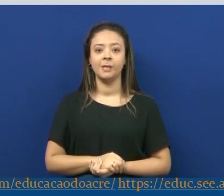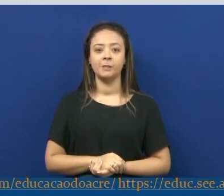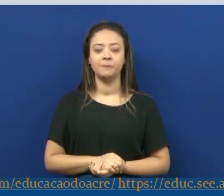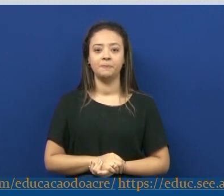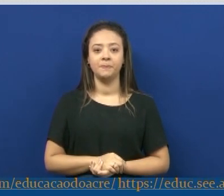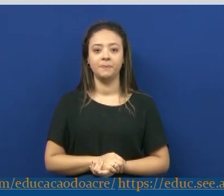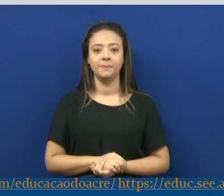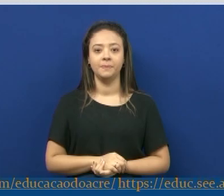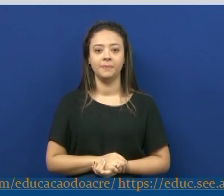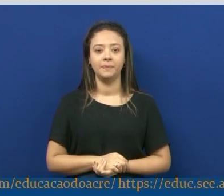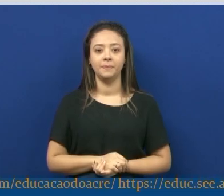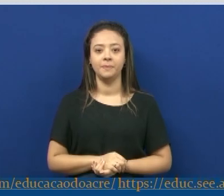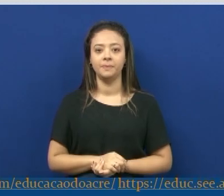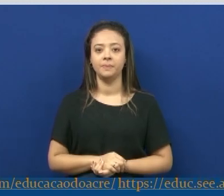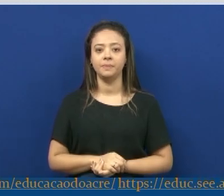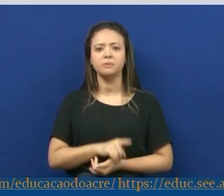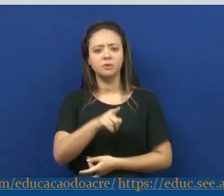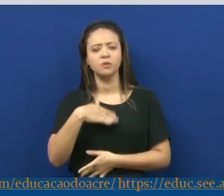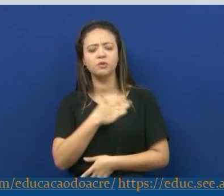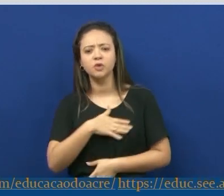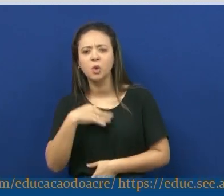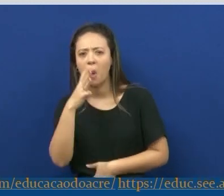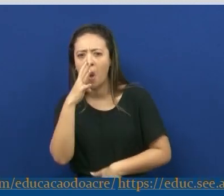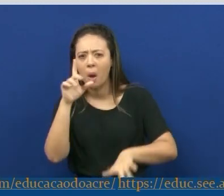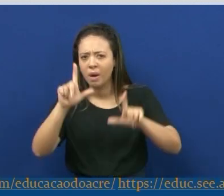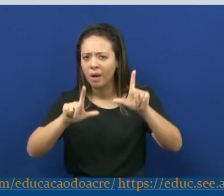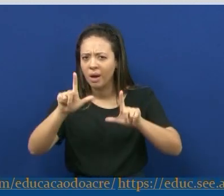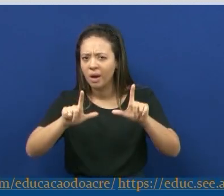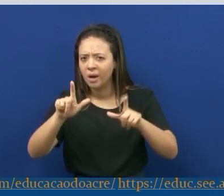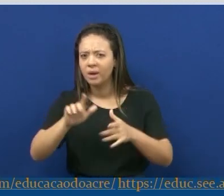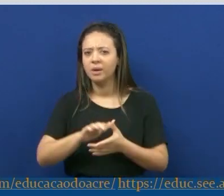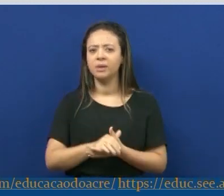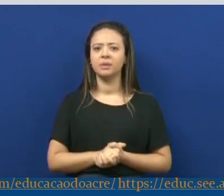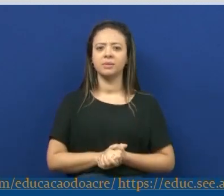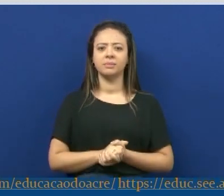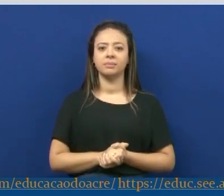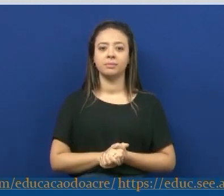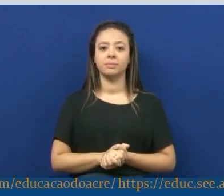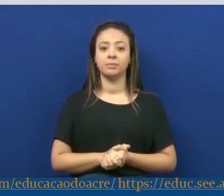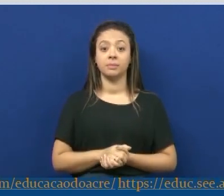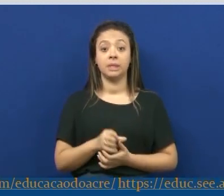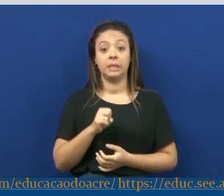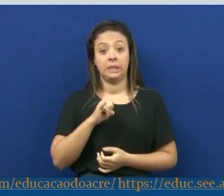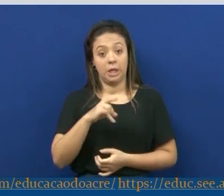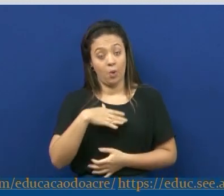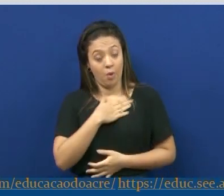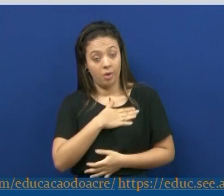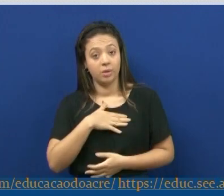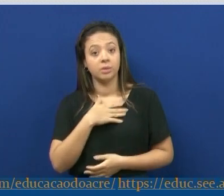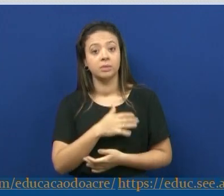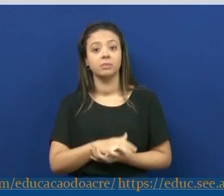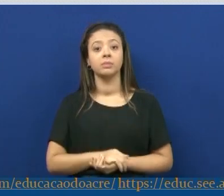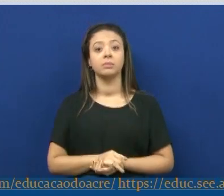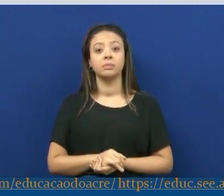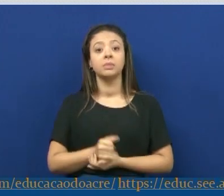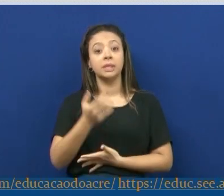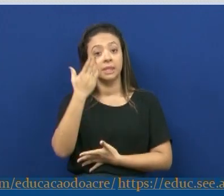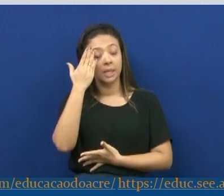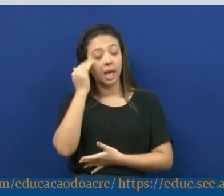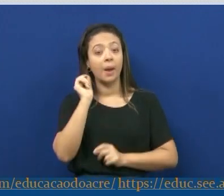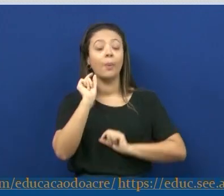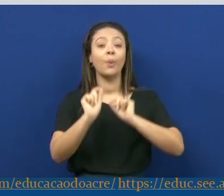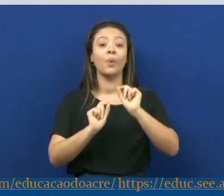placa. Você gosta de assistir televisão? Se você gosta, você tem um canal